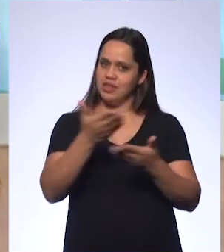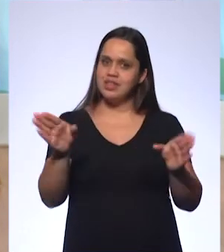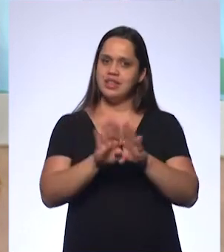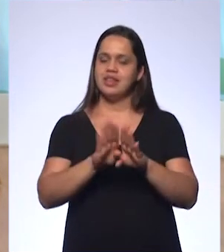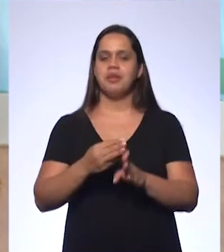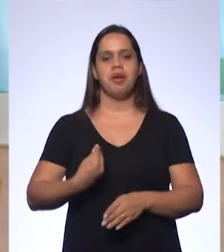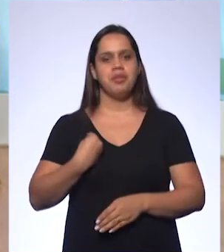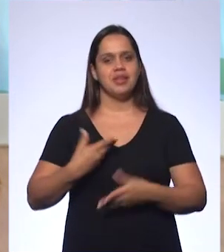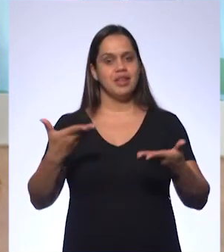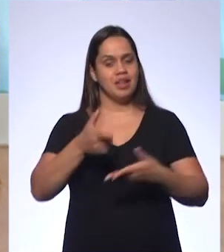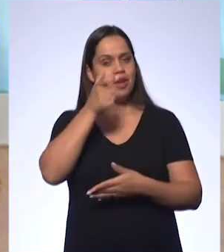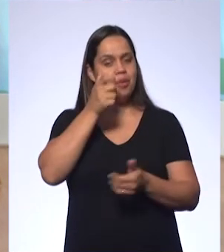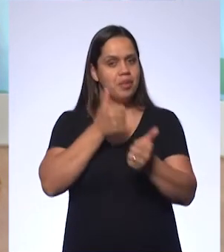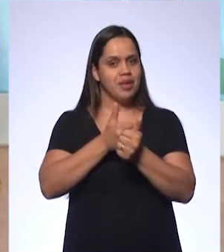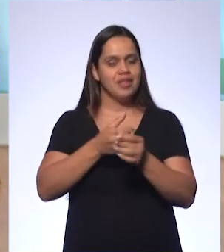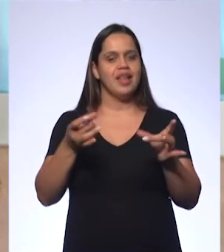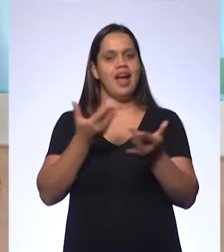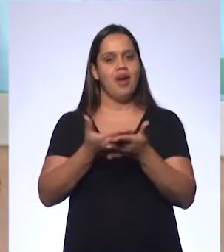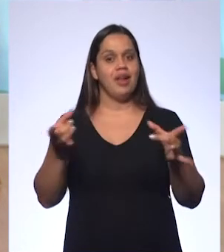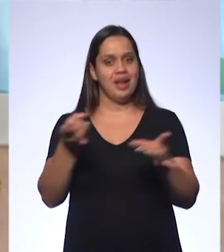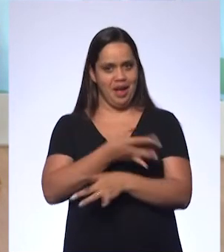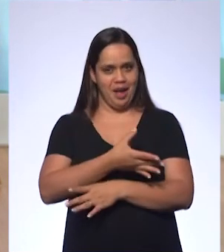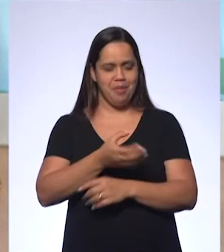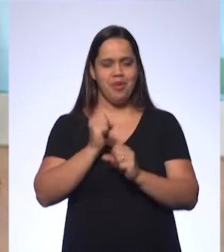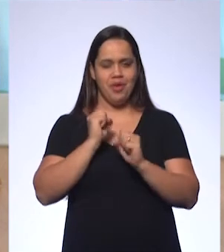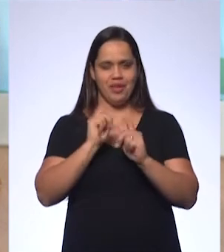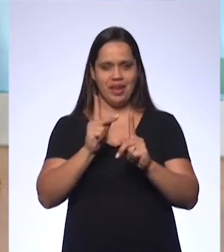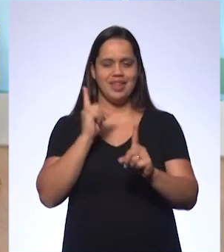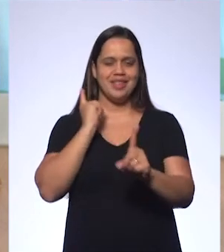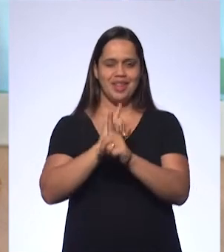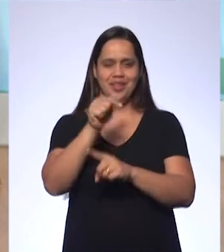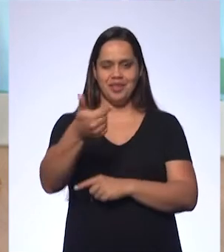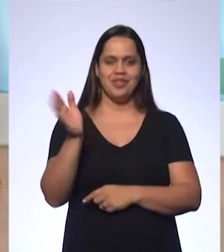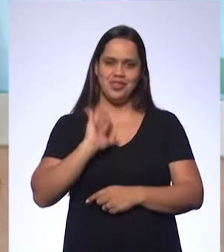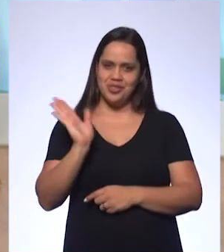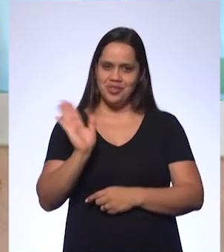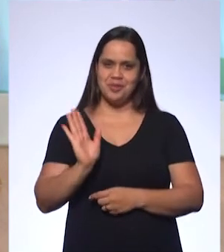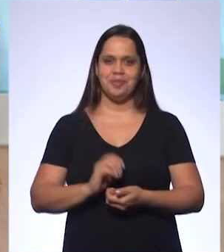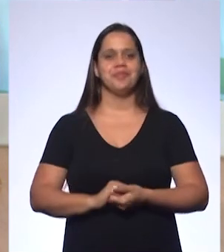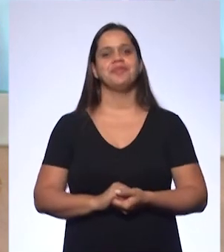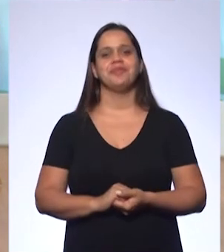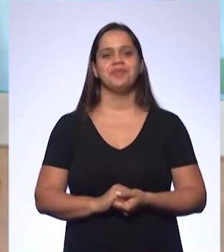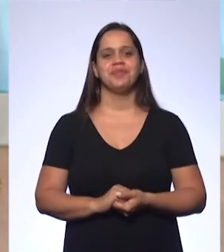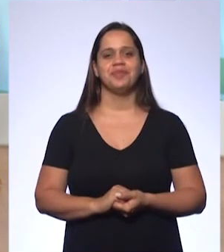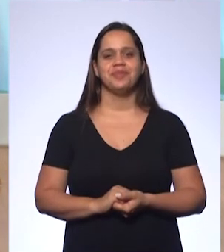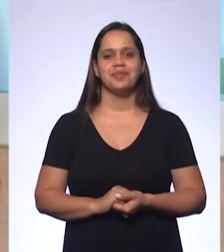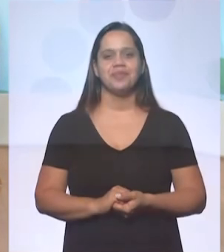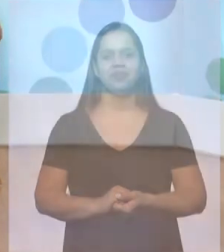presença. A nossa aula fica por aqui e a gente se vê até a próxima aula. Tchau, tchau. Bye.